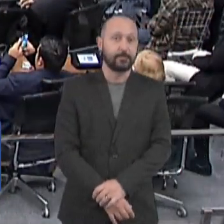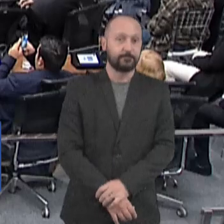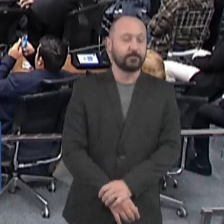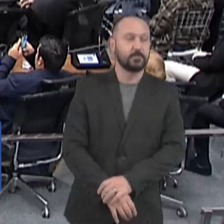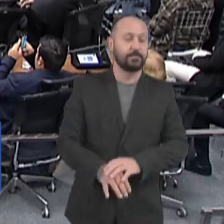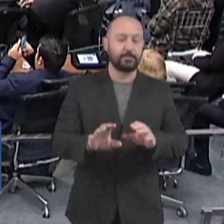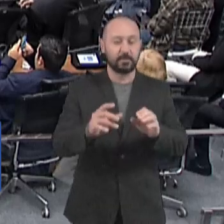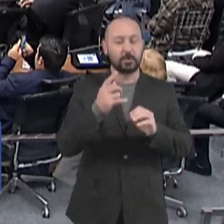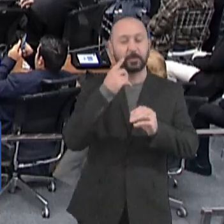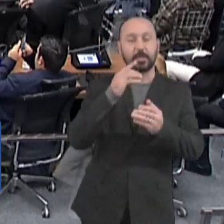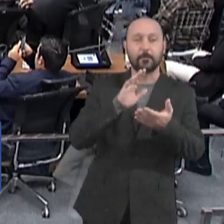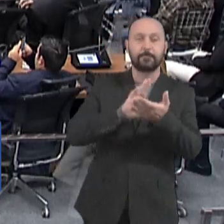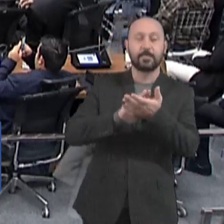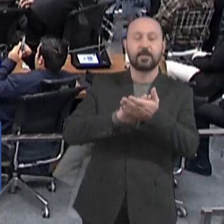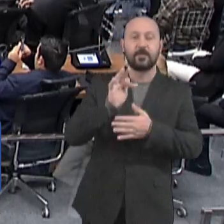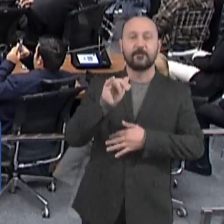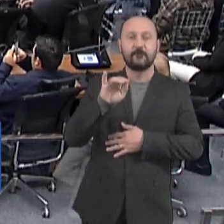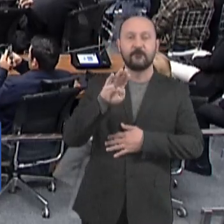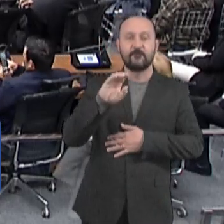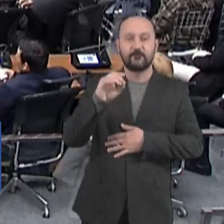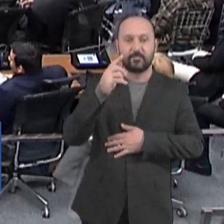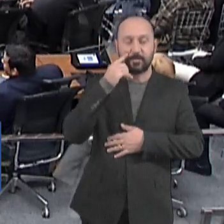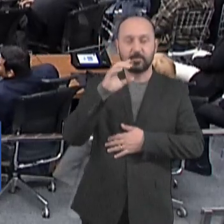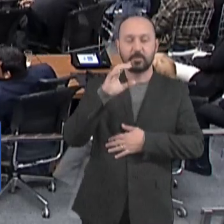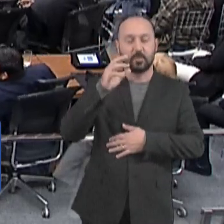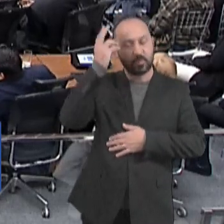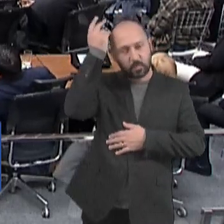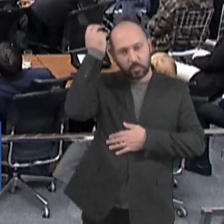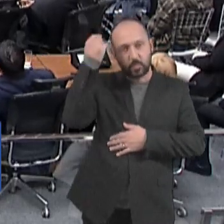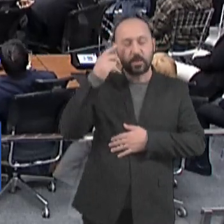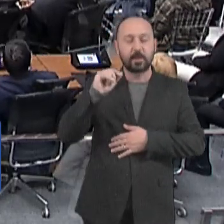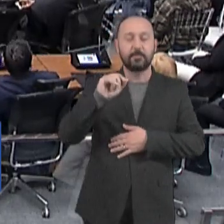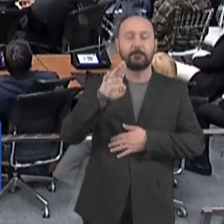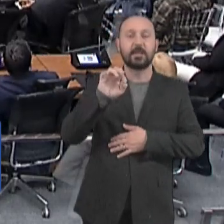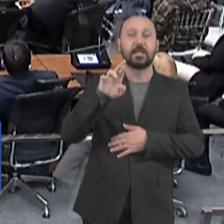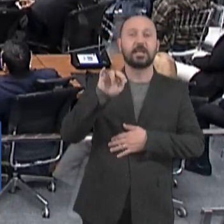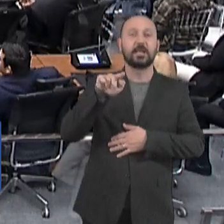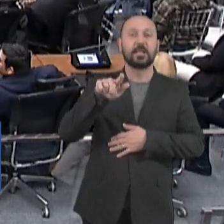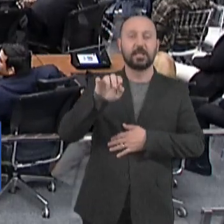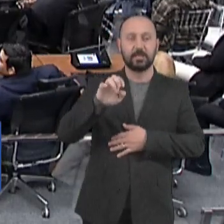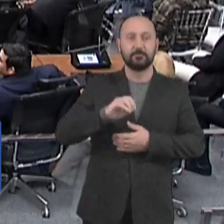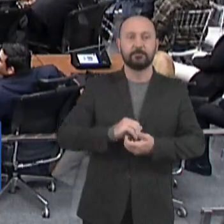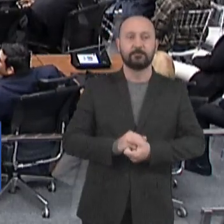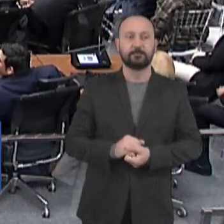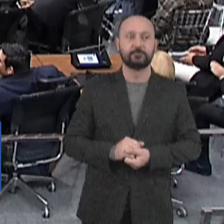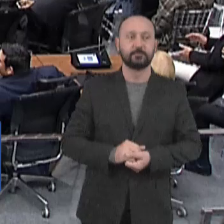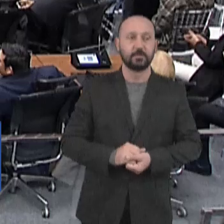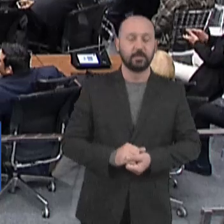Convidamos o homenageado Fábio Mateus Coelho Pellegrini Freitas.